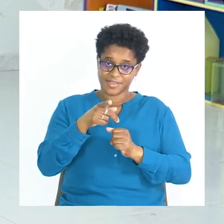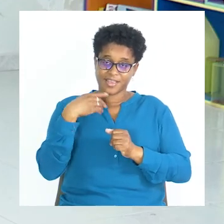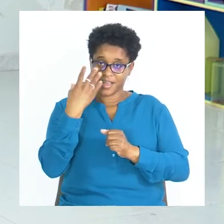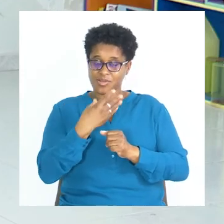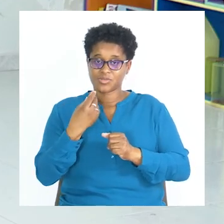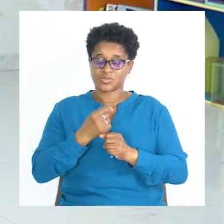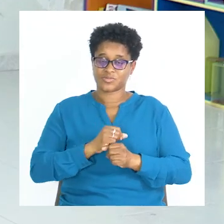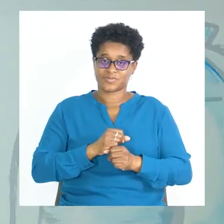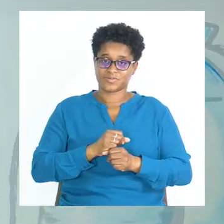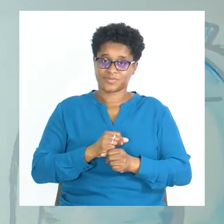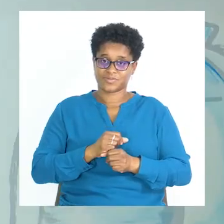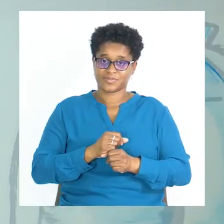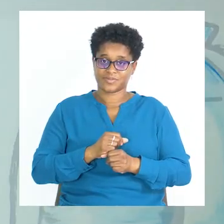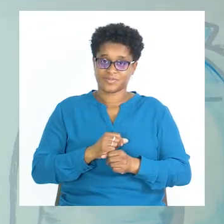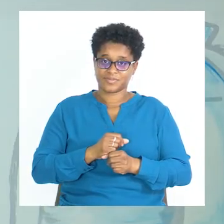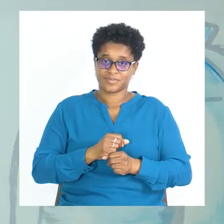ti, aluno nono.